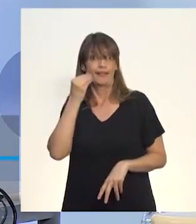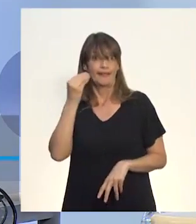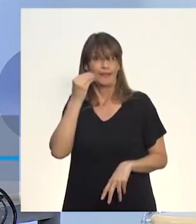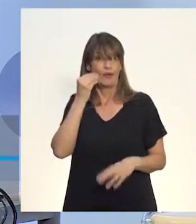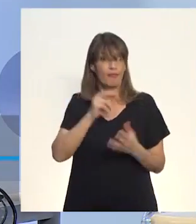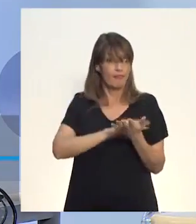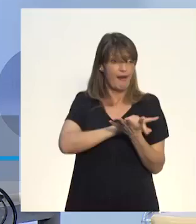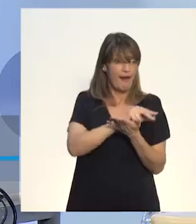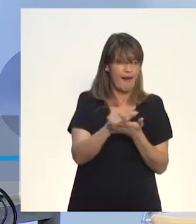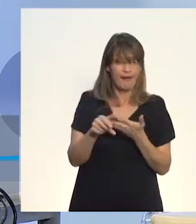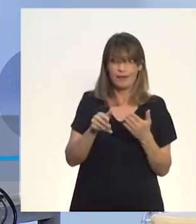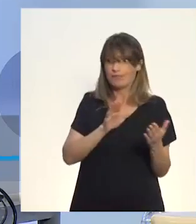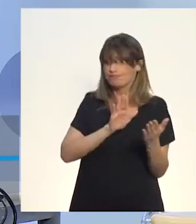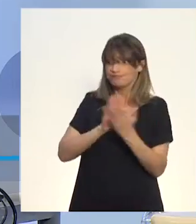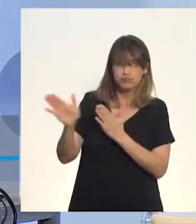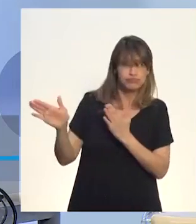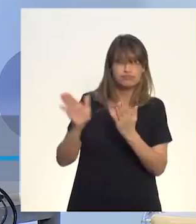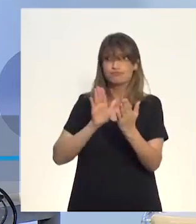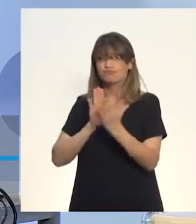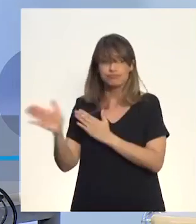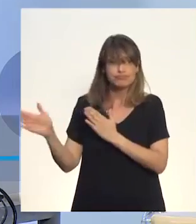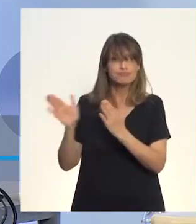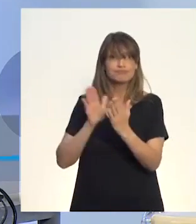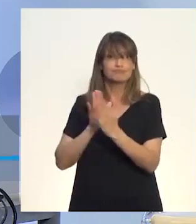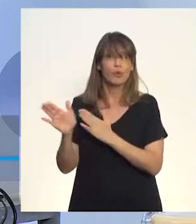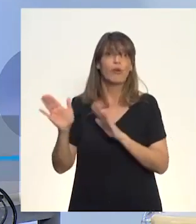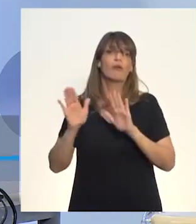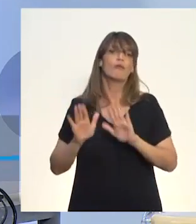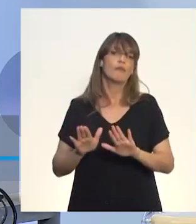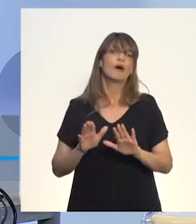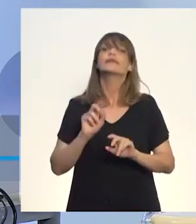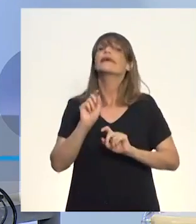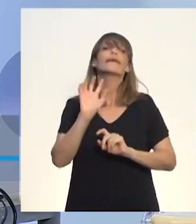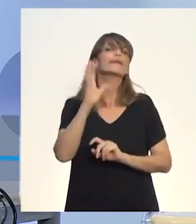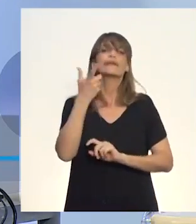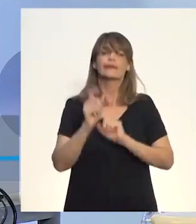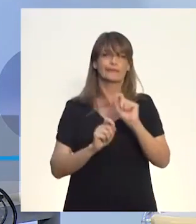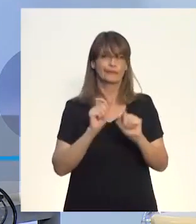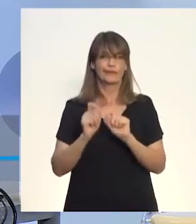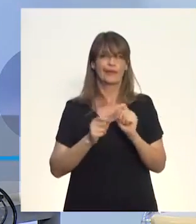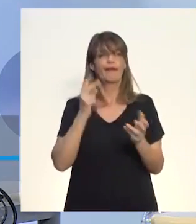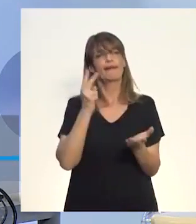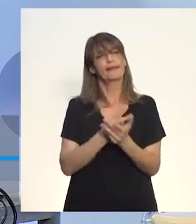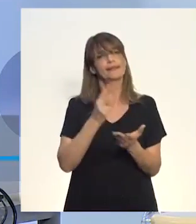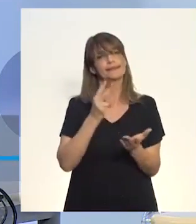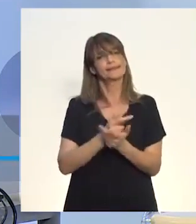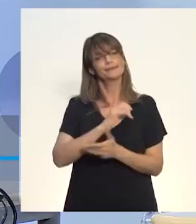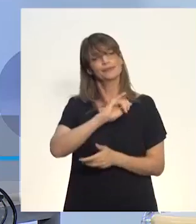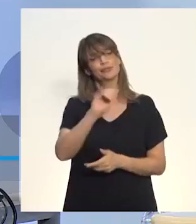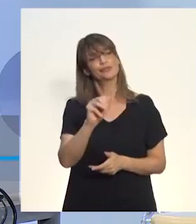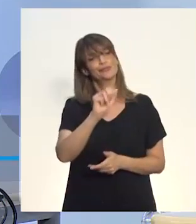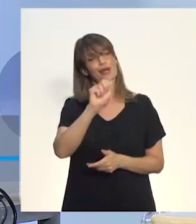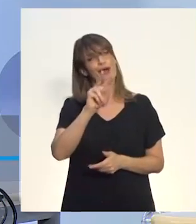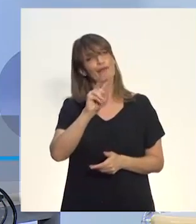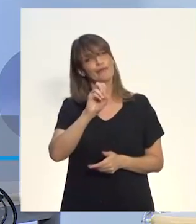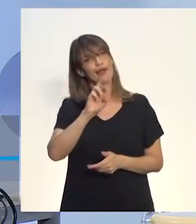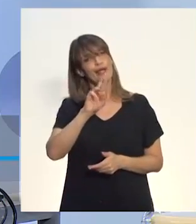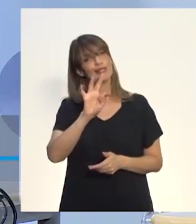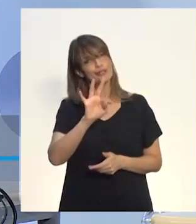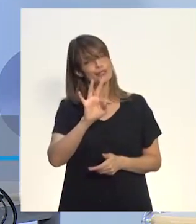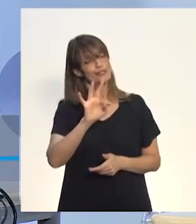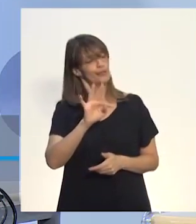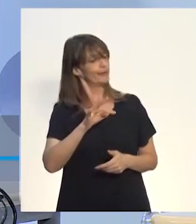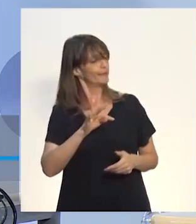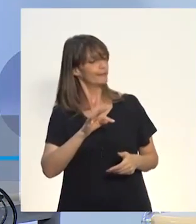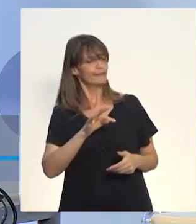dessa prisão que ele considerava injusta, mas sempre aparece na sola dele o Javert para